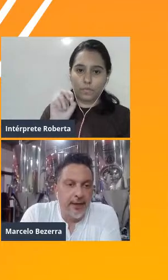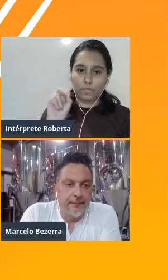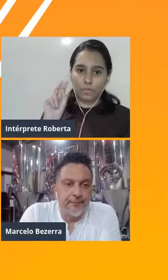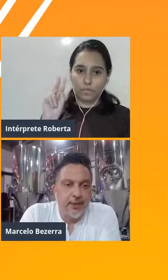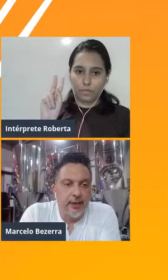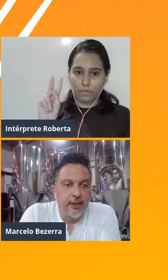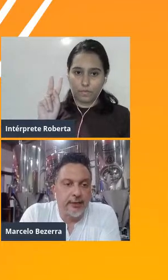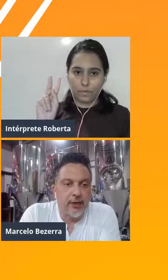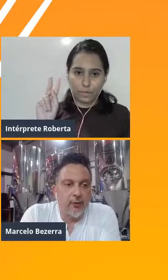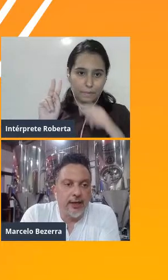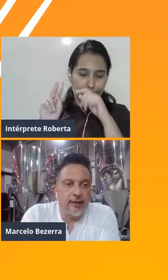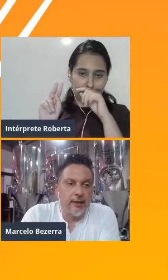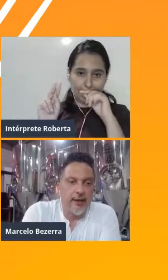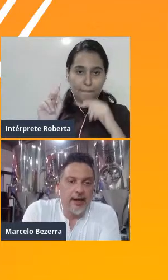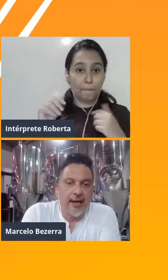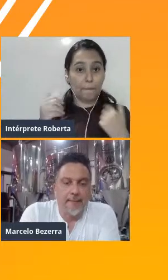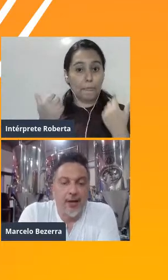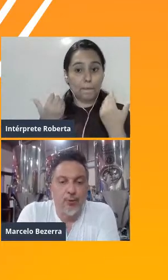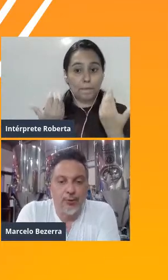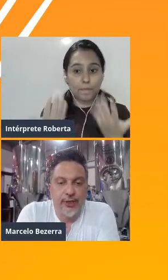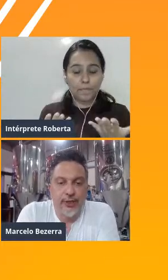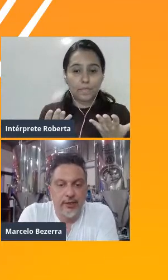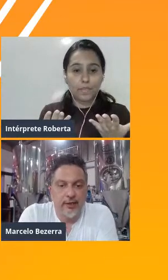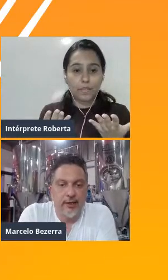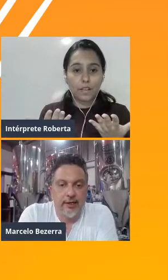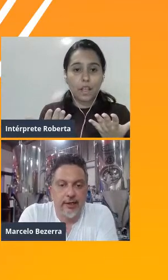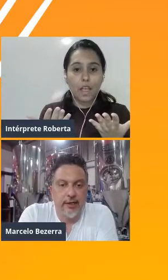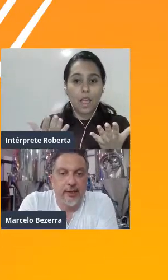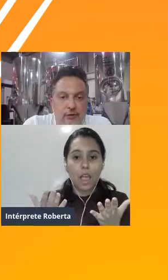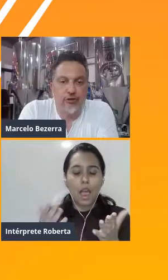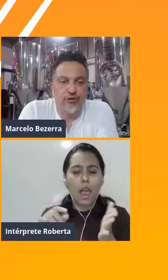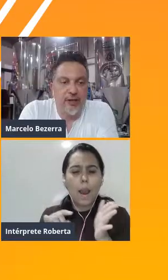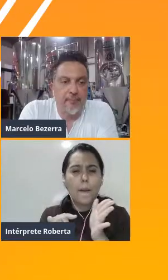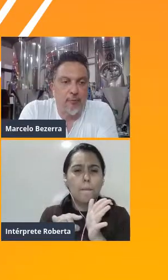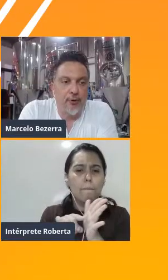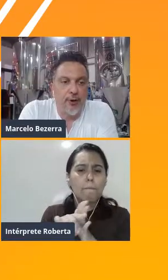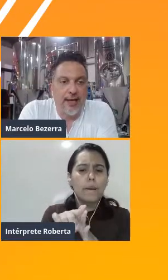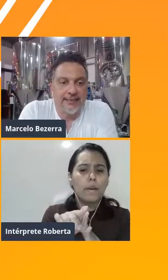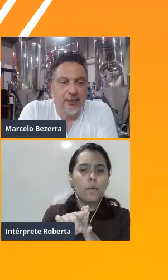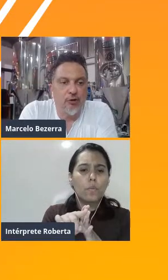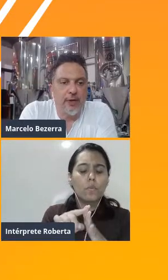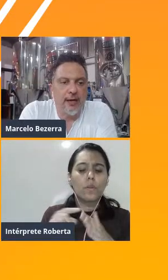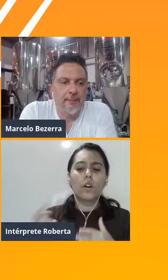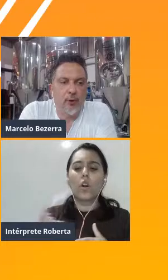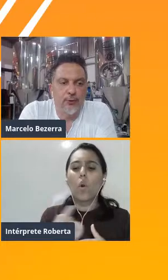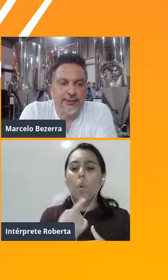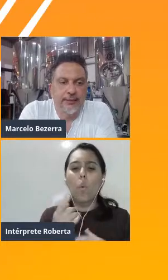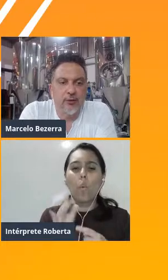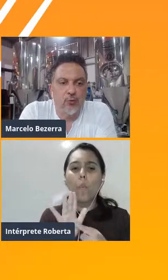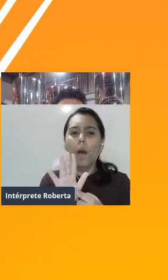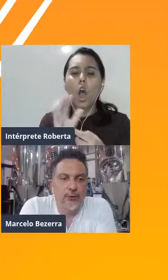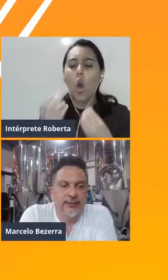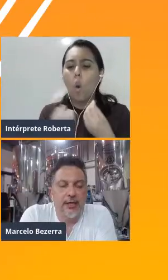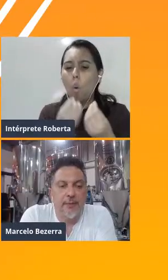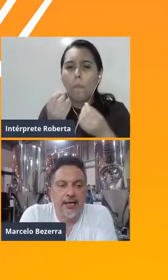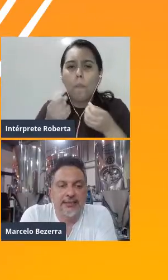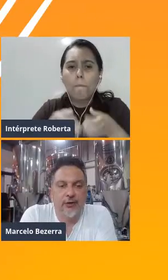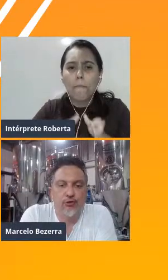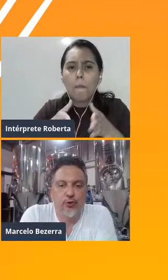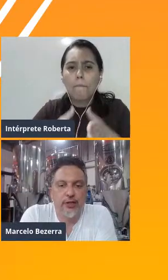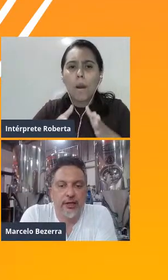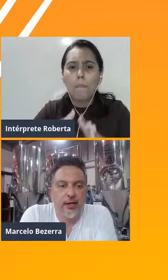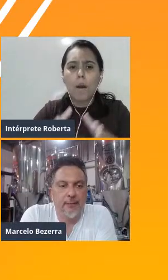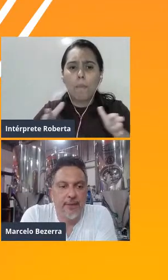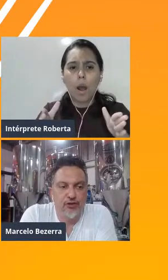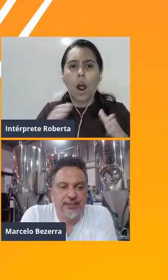Bem. Então, a pergunta que a gente está propondo é essa. Como que a reprodução dos animais